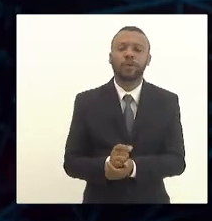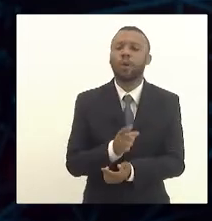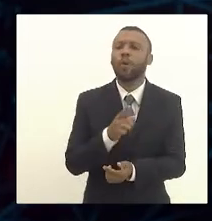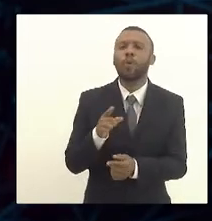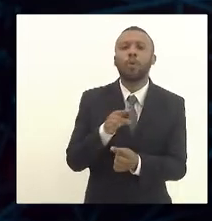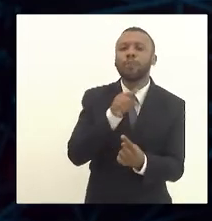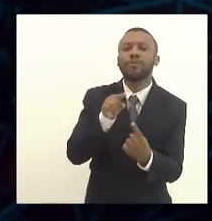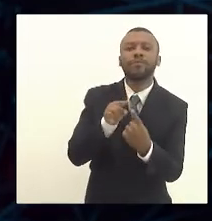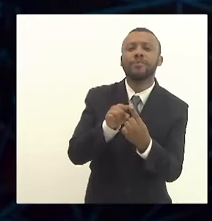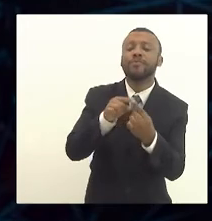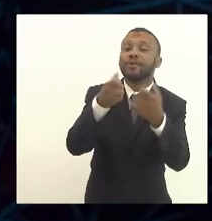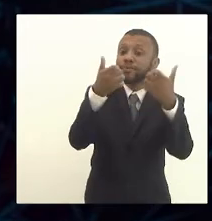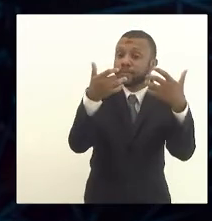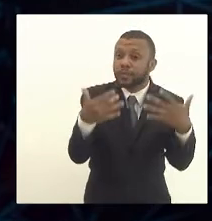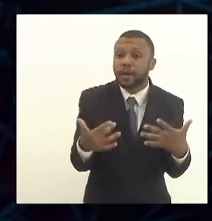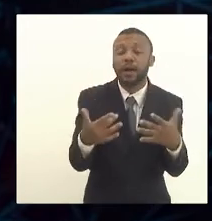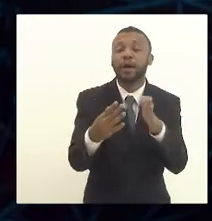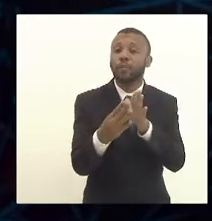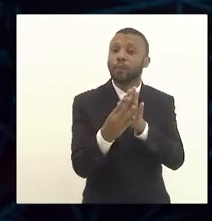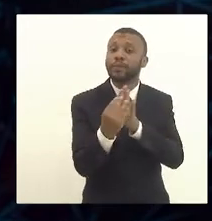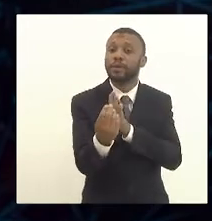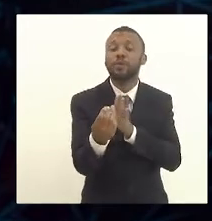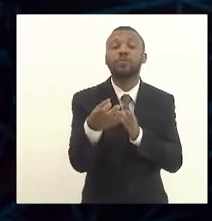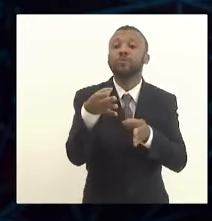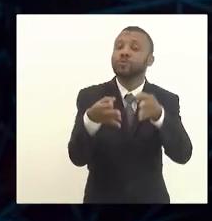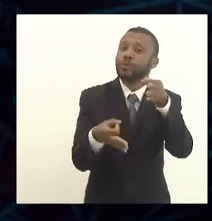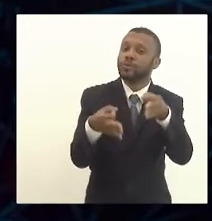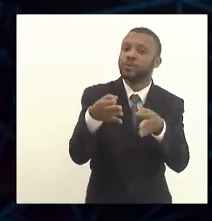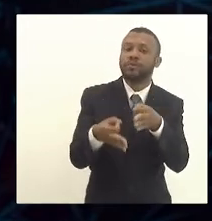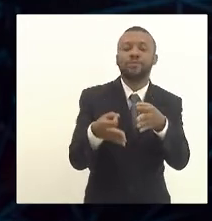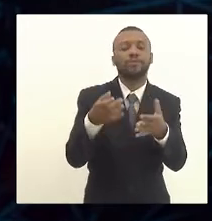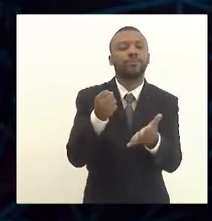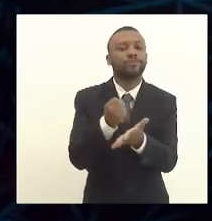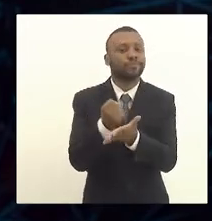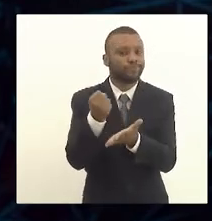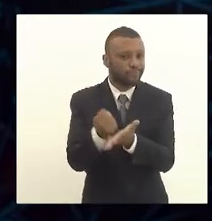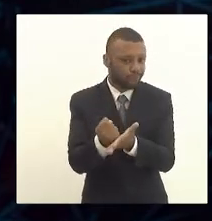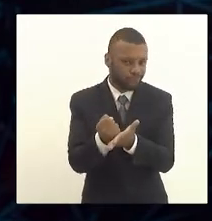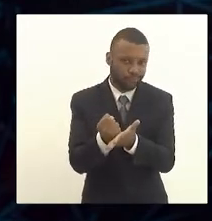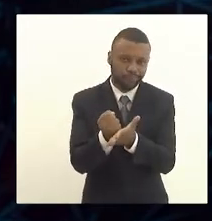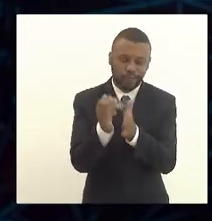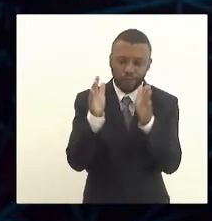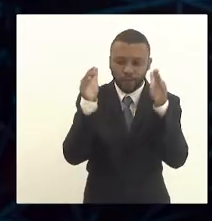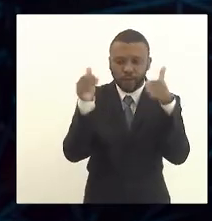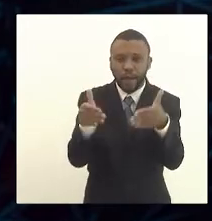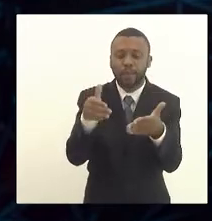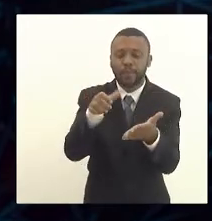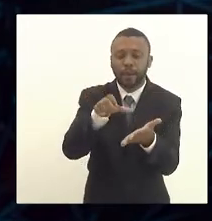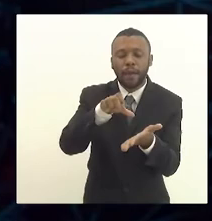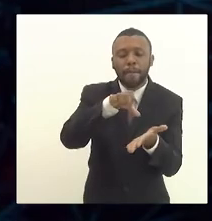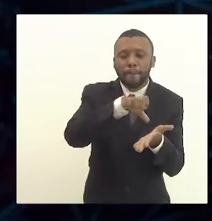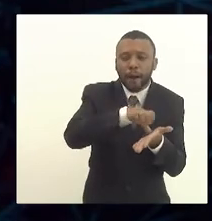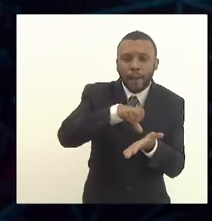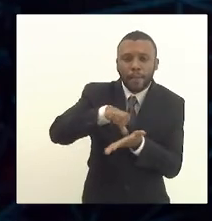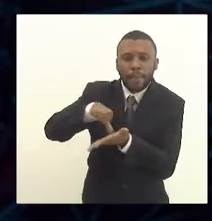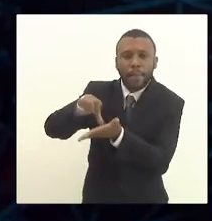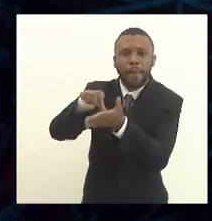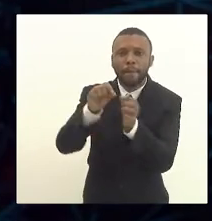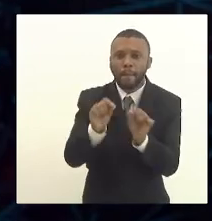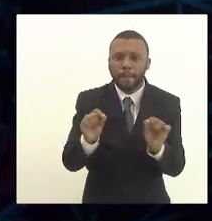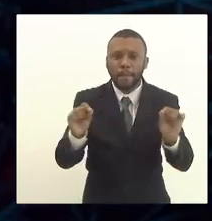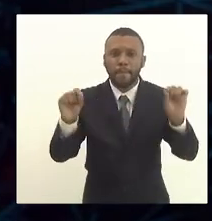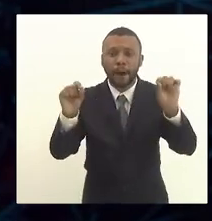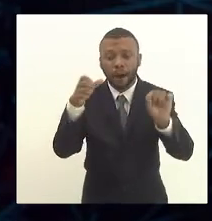de contratos públicos para aqueles entes subnacionais que estão numa posição aí de vanguarda,